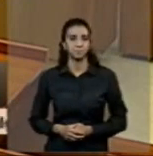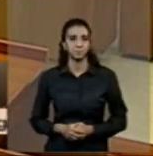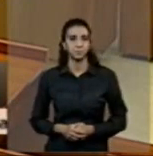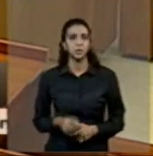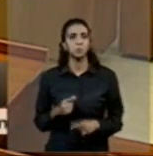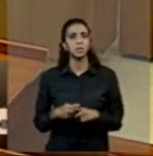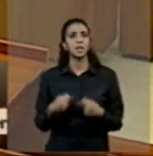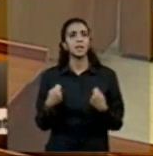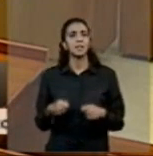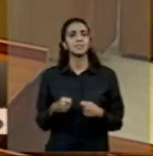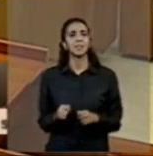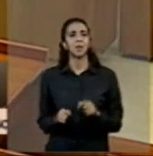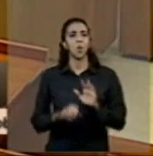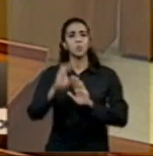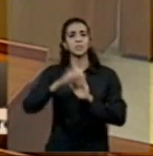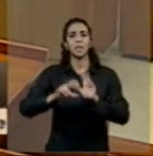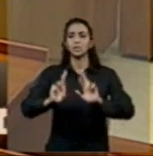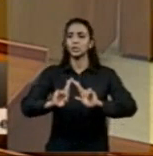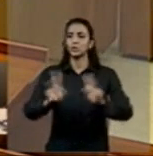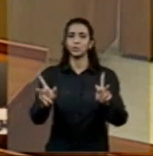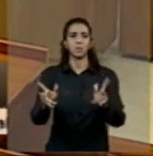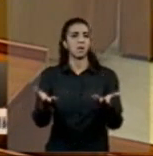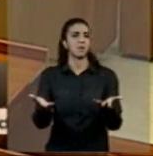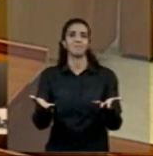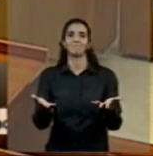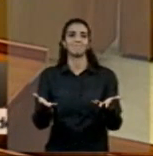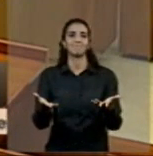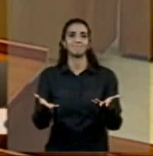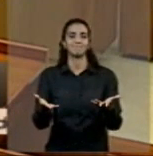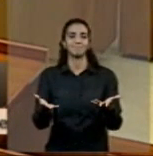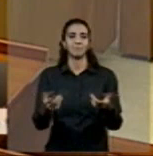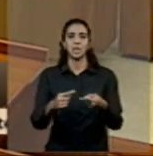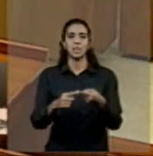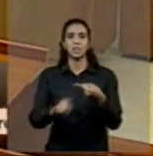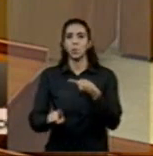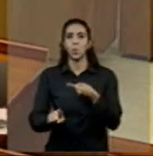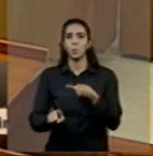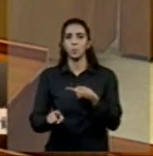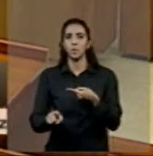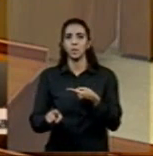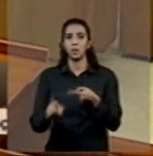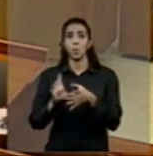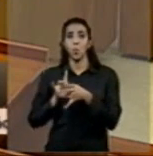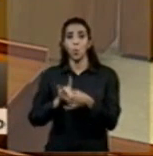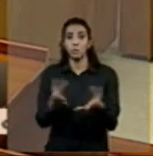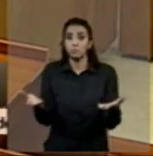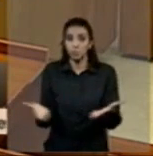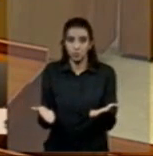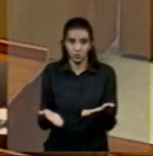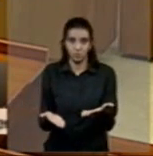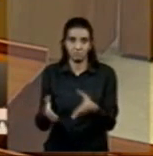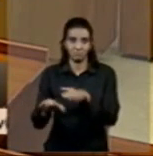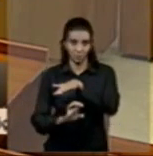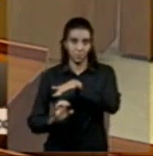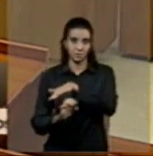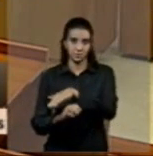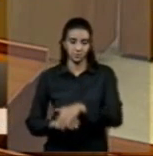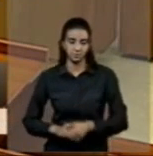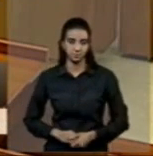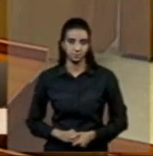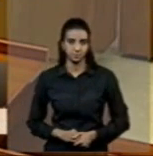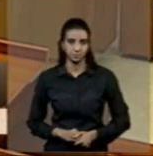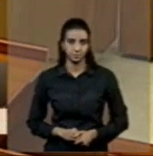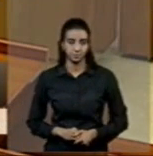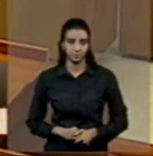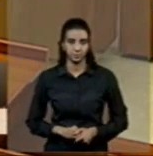essa diferenciação, é incompatível com os atuais fluxos de produção. Então,